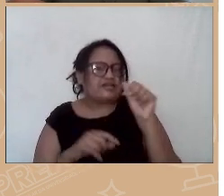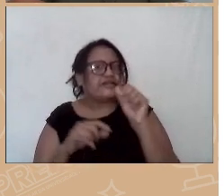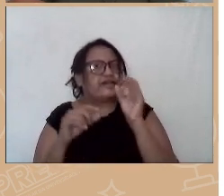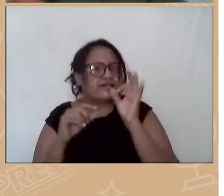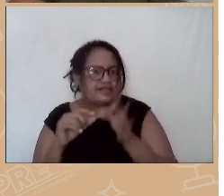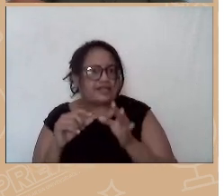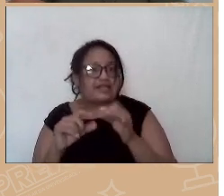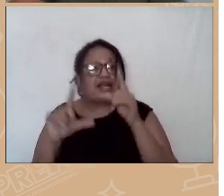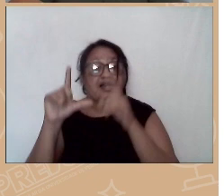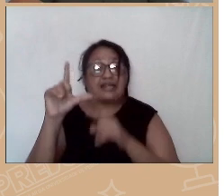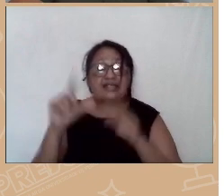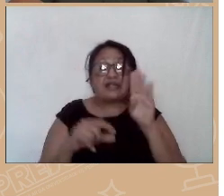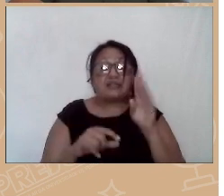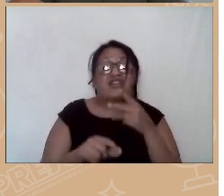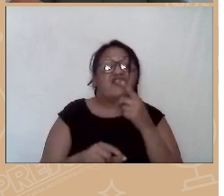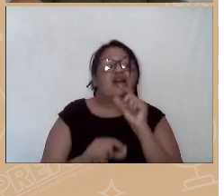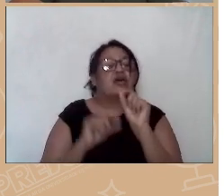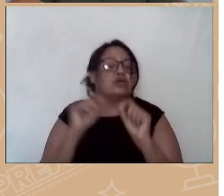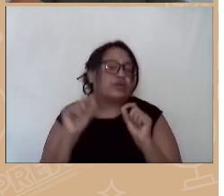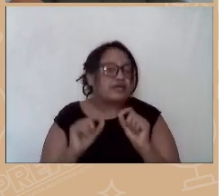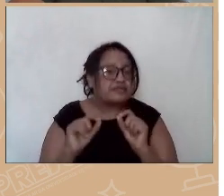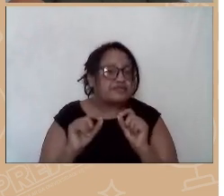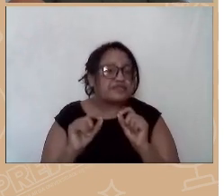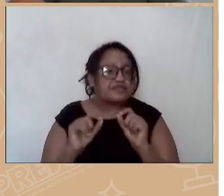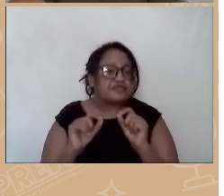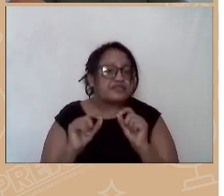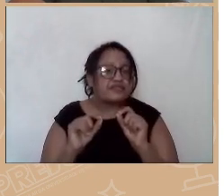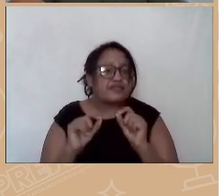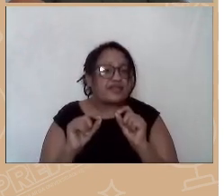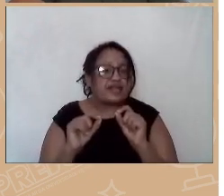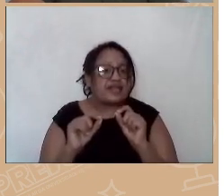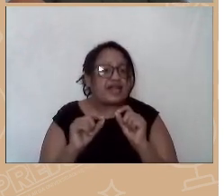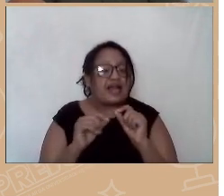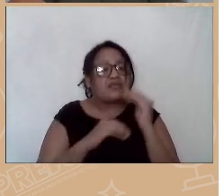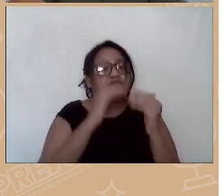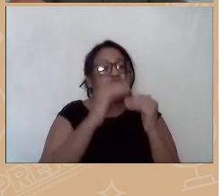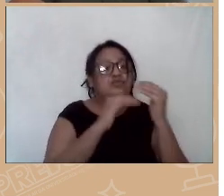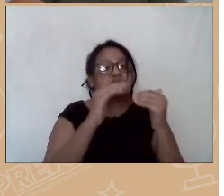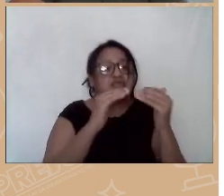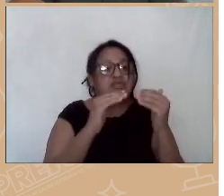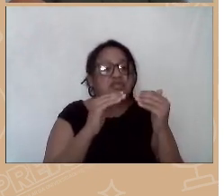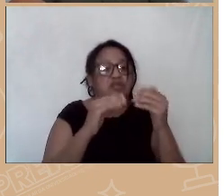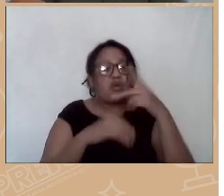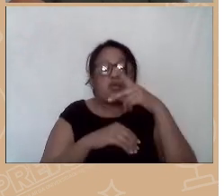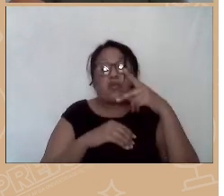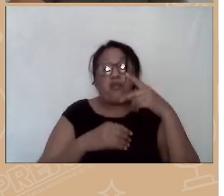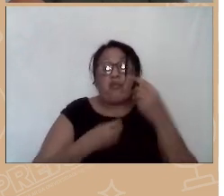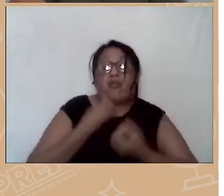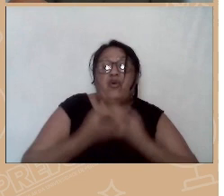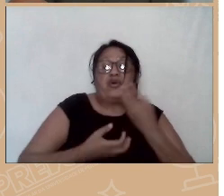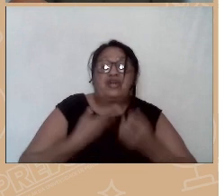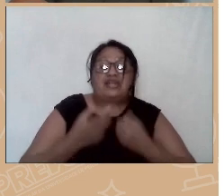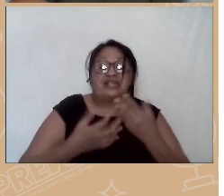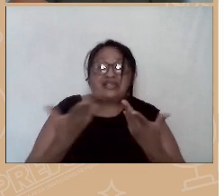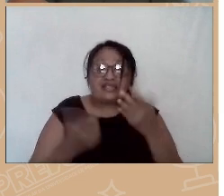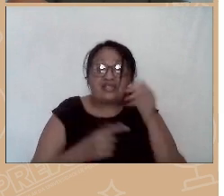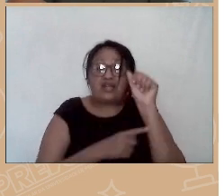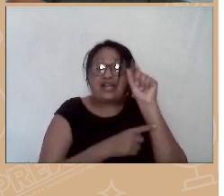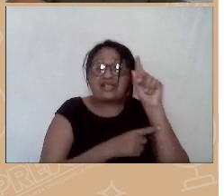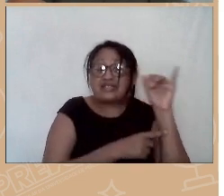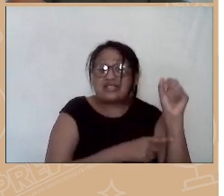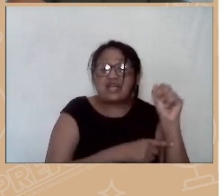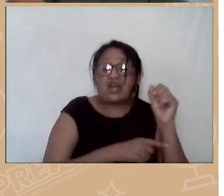diz o seguinte a produção poética do arcadismo é constituída pela poesia lírica amorosa